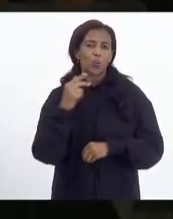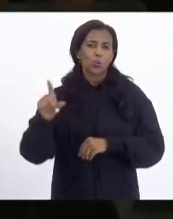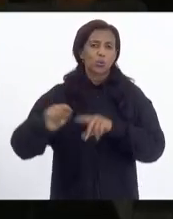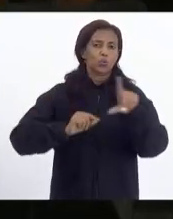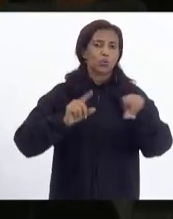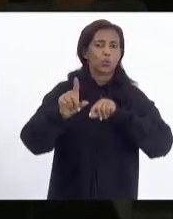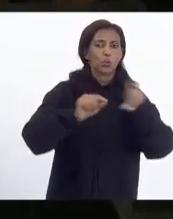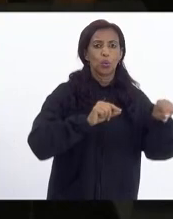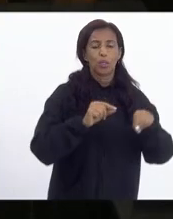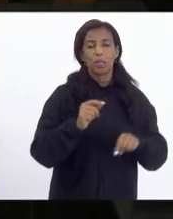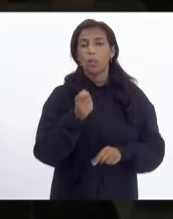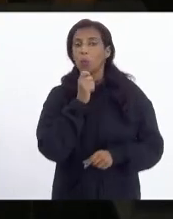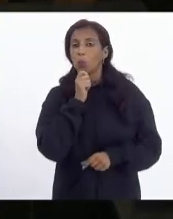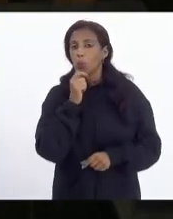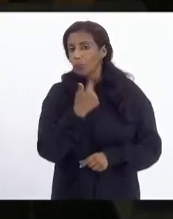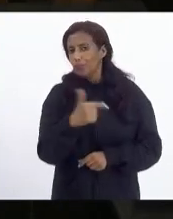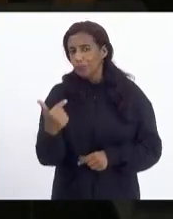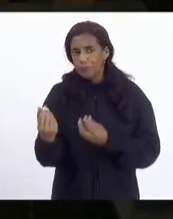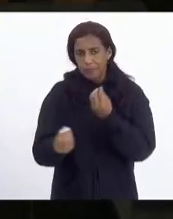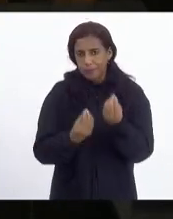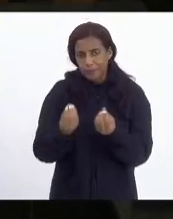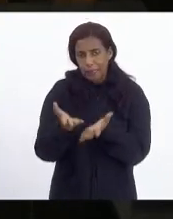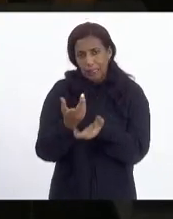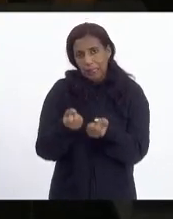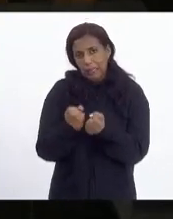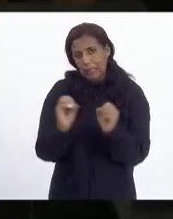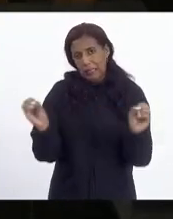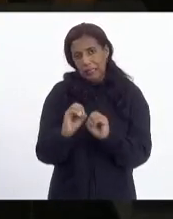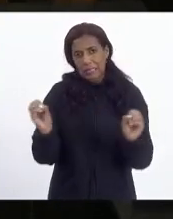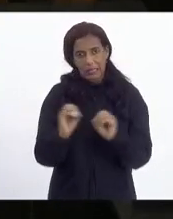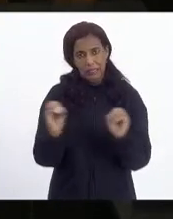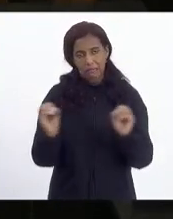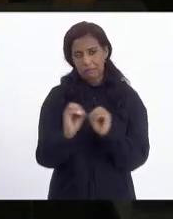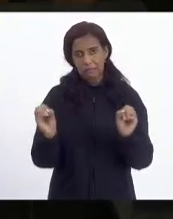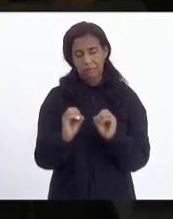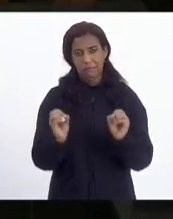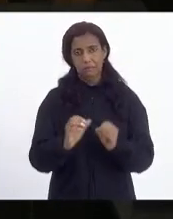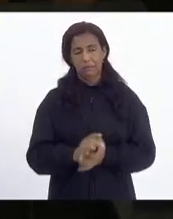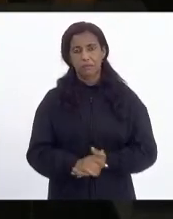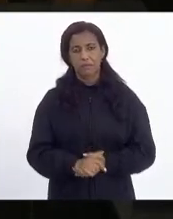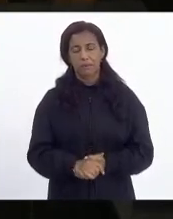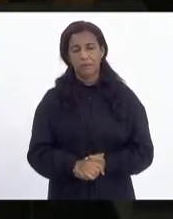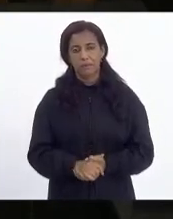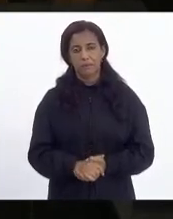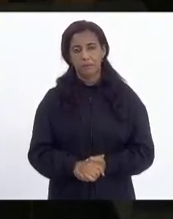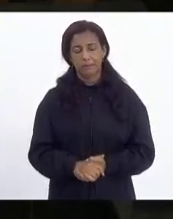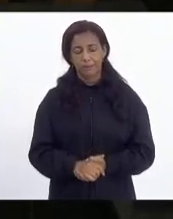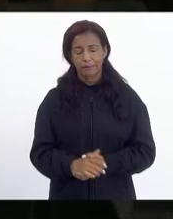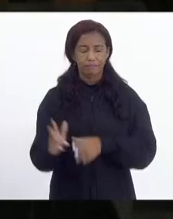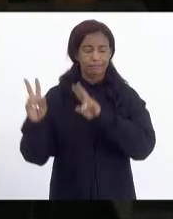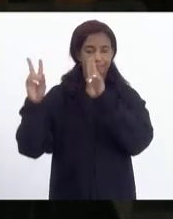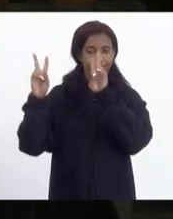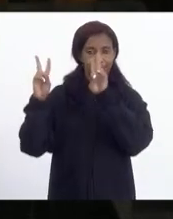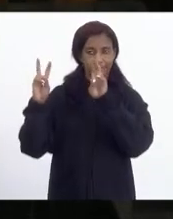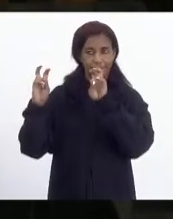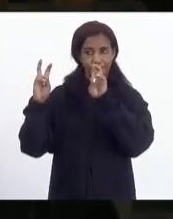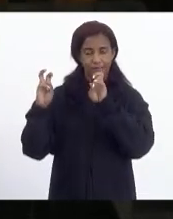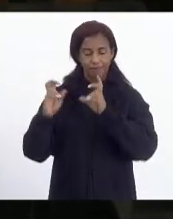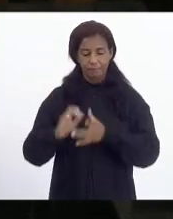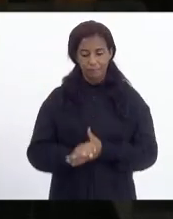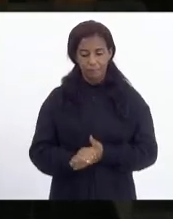porque não tem Basicamente nada então esse tema